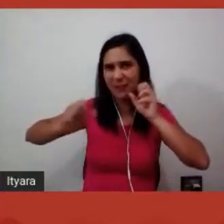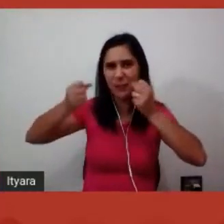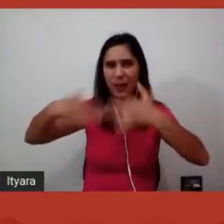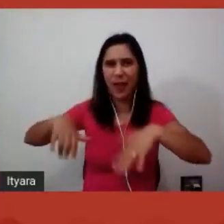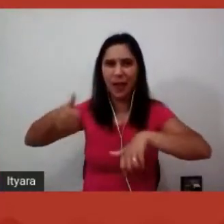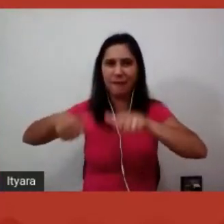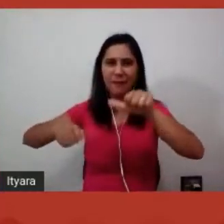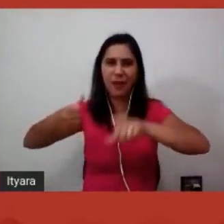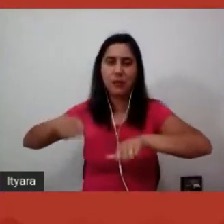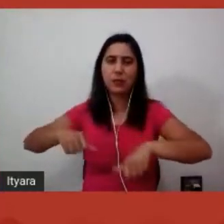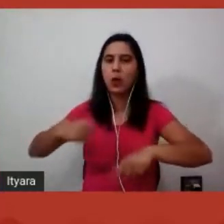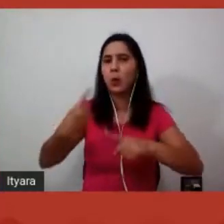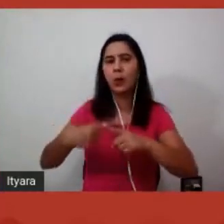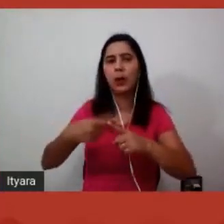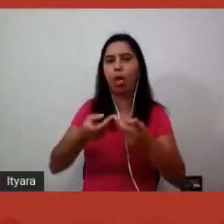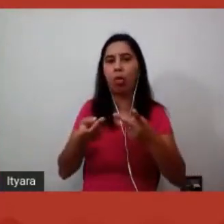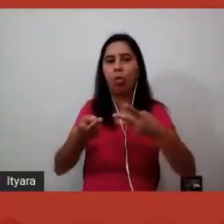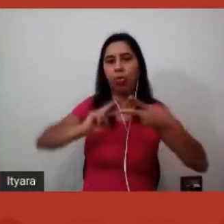dessa mudança de...